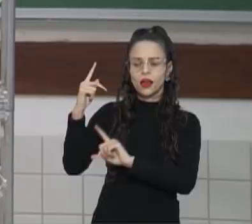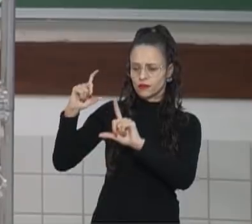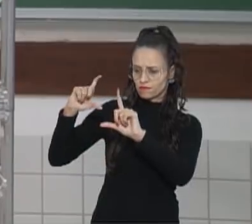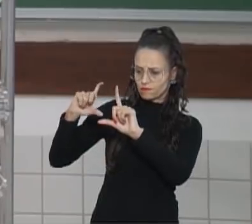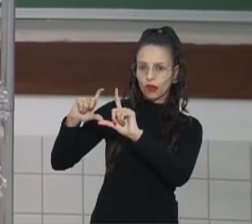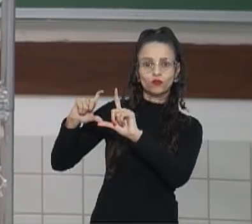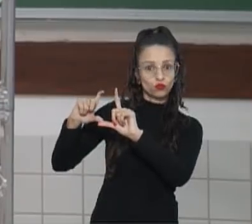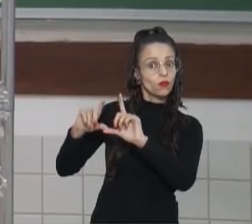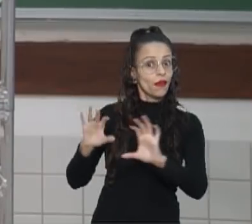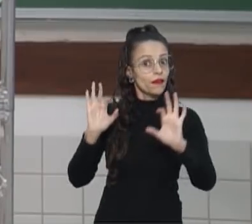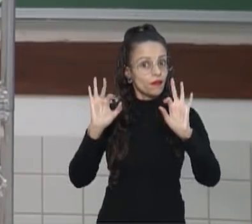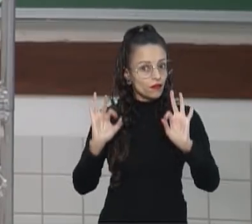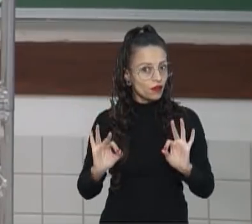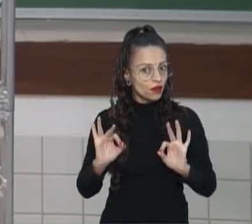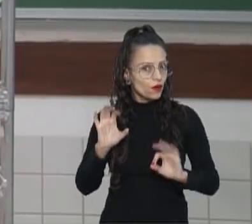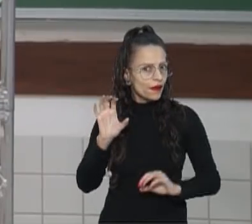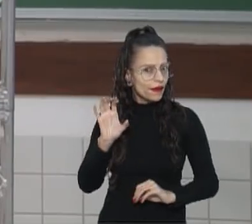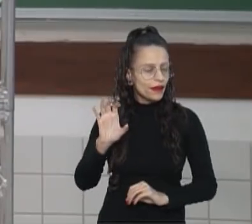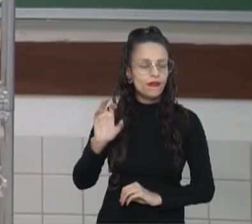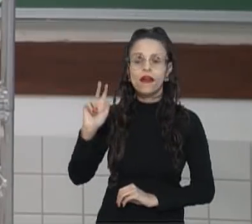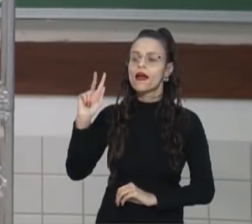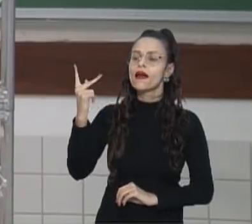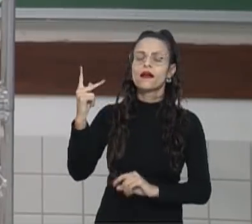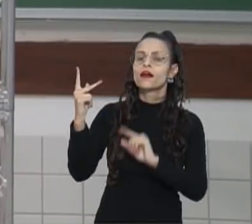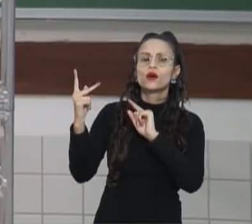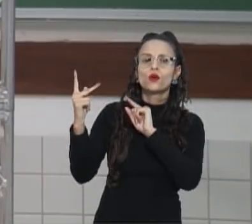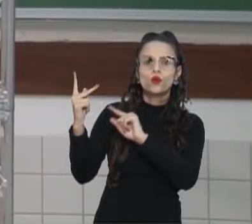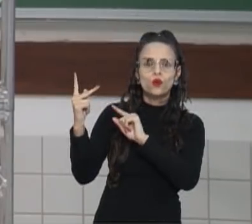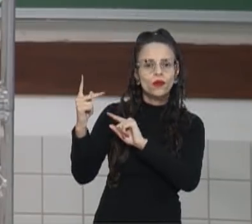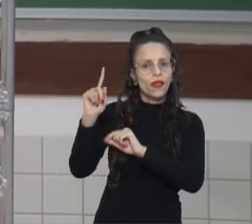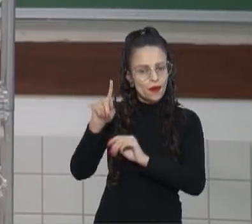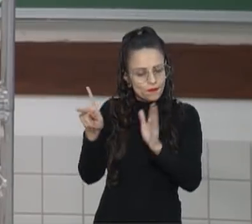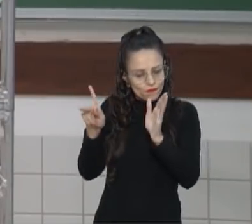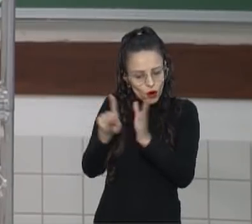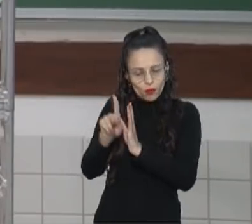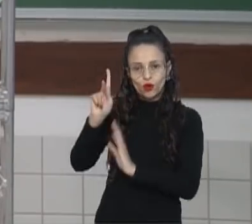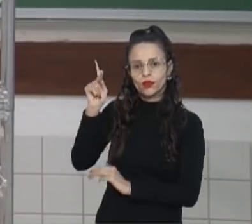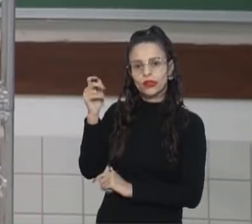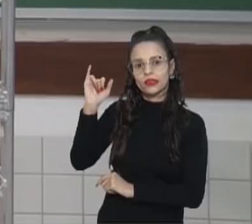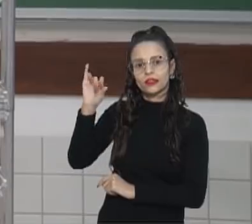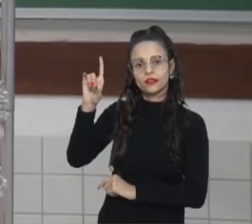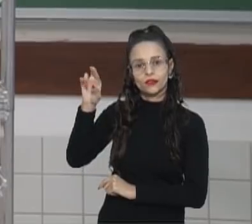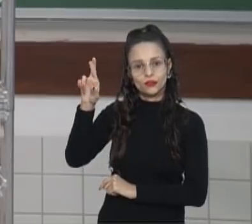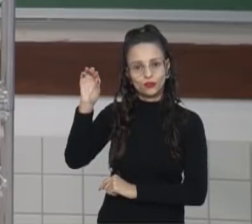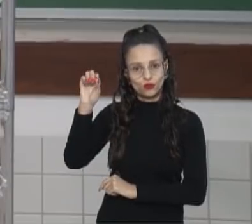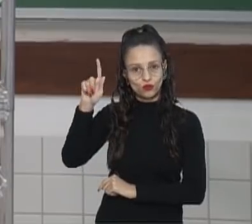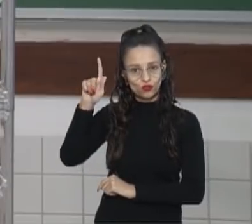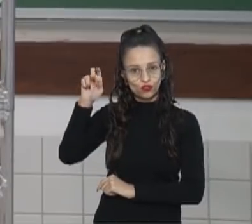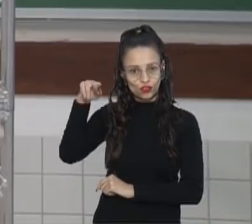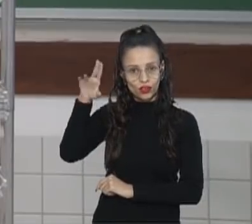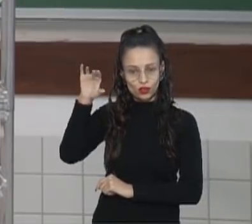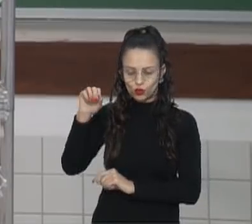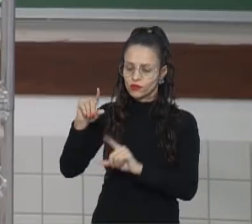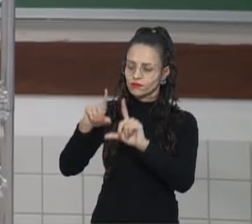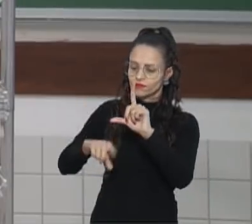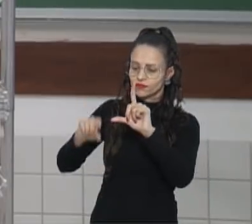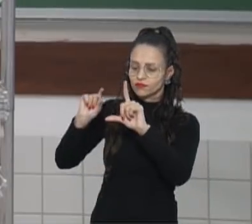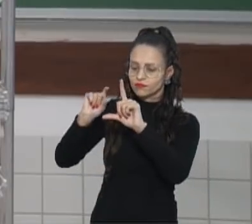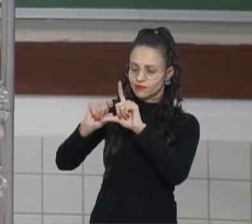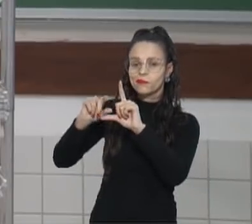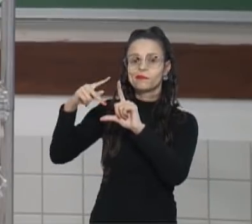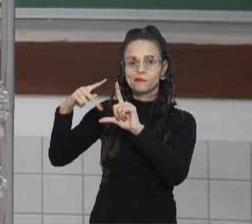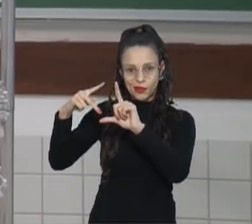maiúsculo. O H é do símbolo do átomo de hidrogênio, por isso o H é maiúsculo. E o P é minúsculo, então essa